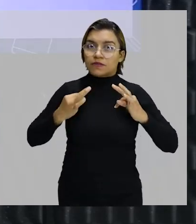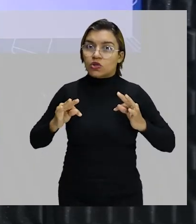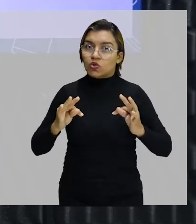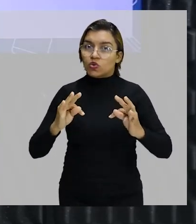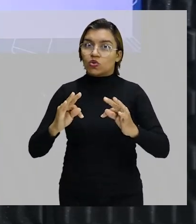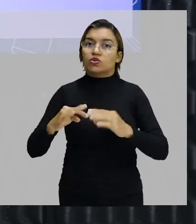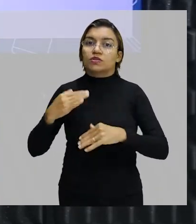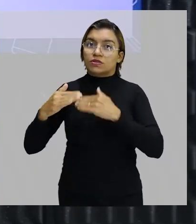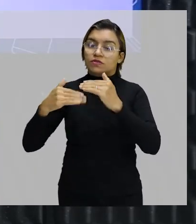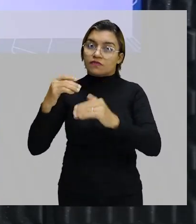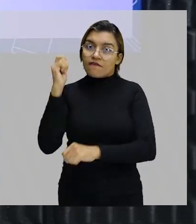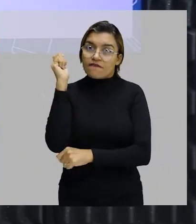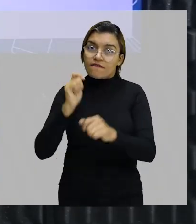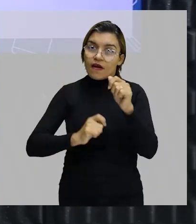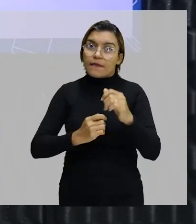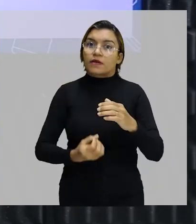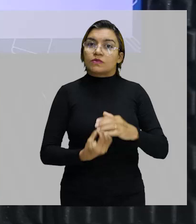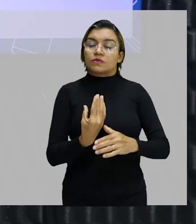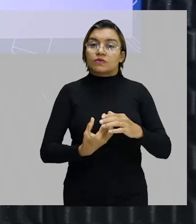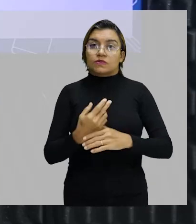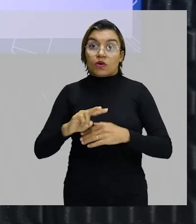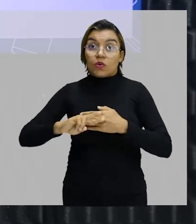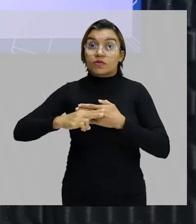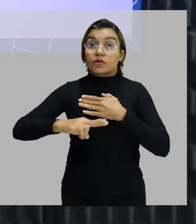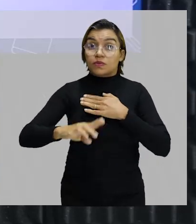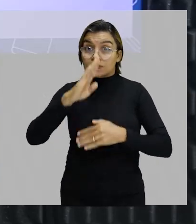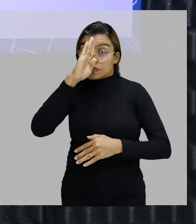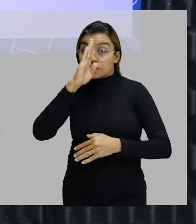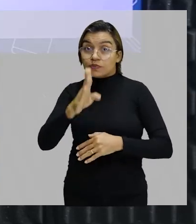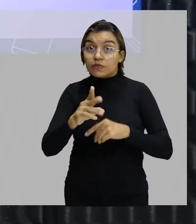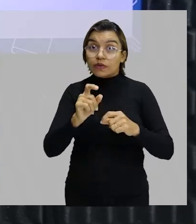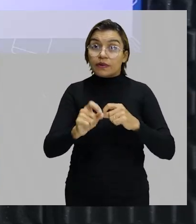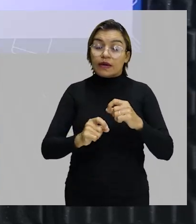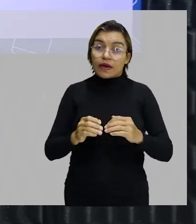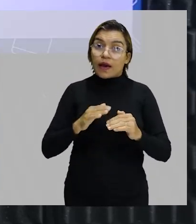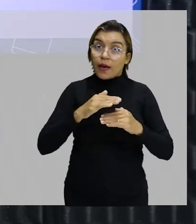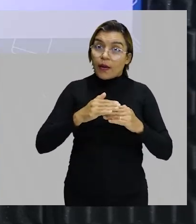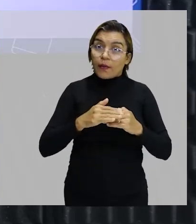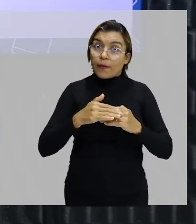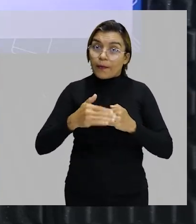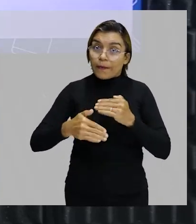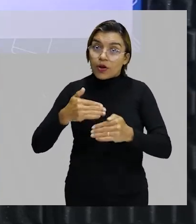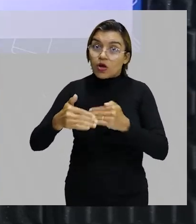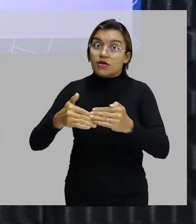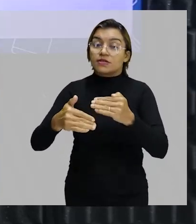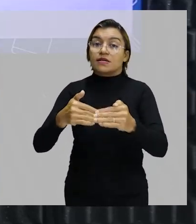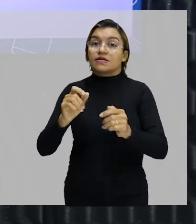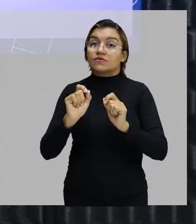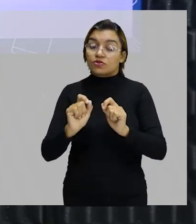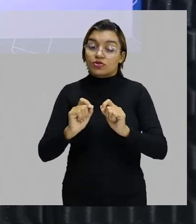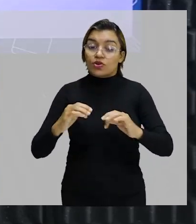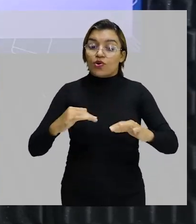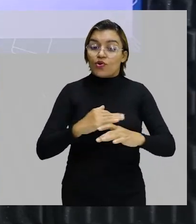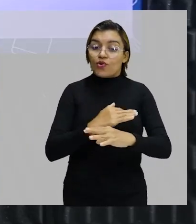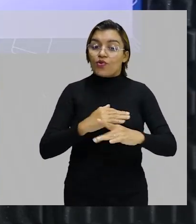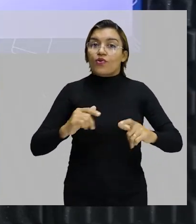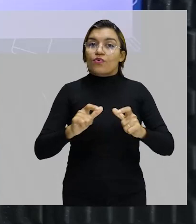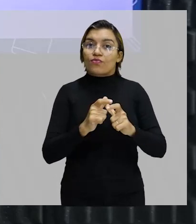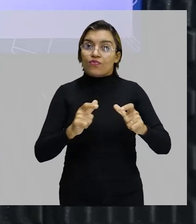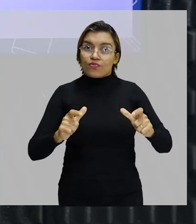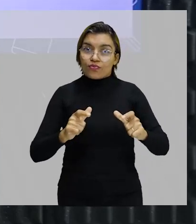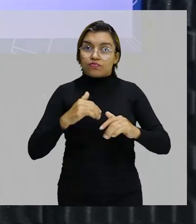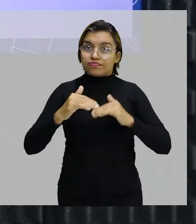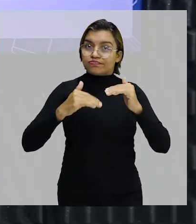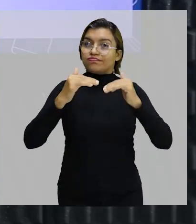tecnológica, trazendo fábricas, a consequência direta é o processo de urbanização, justamente para ocupar essa mão de